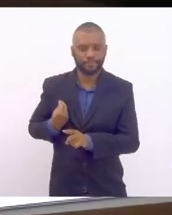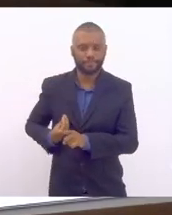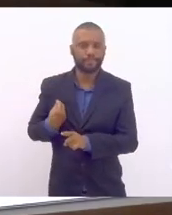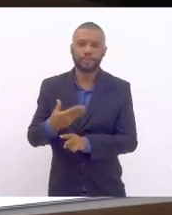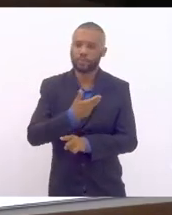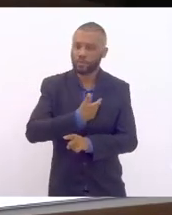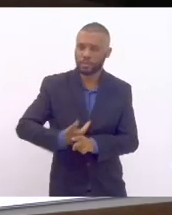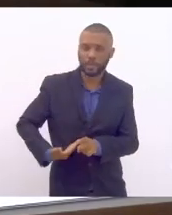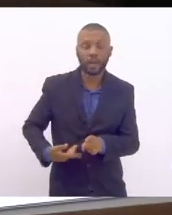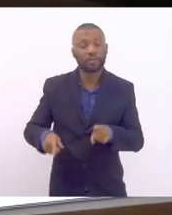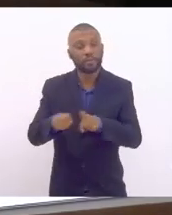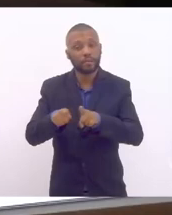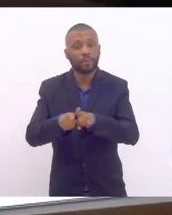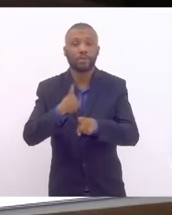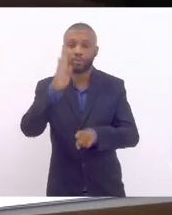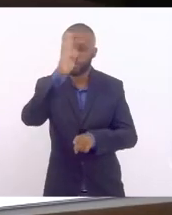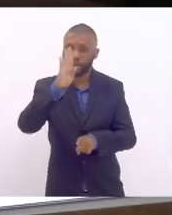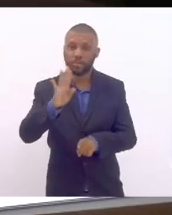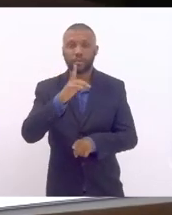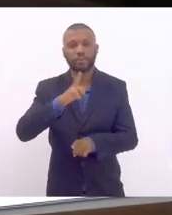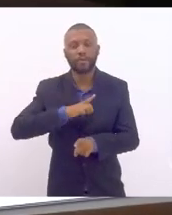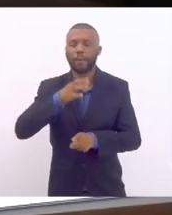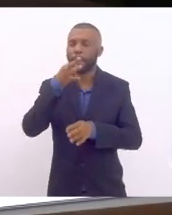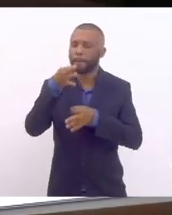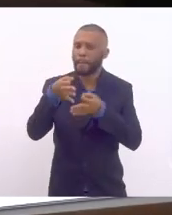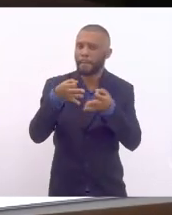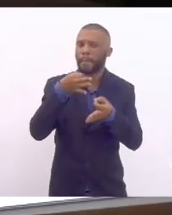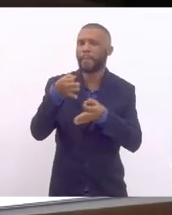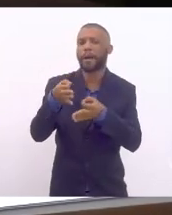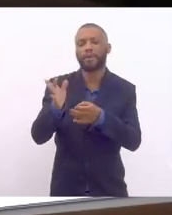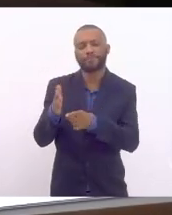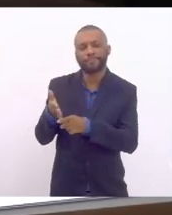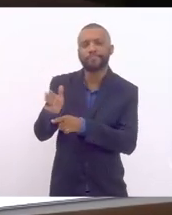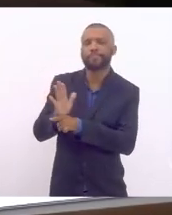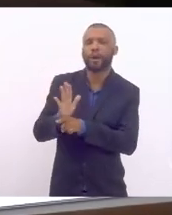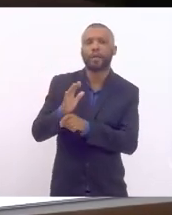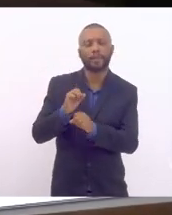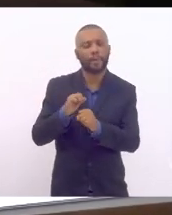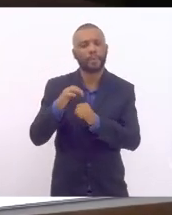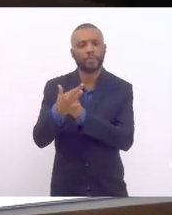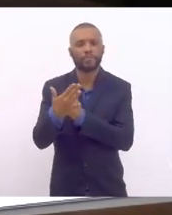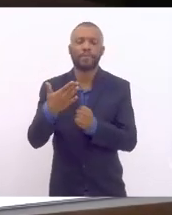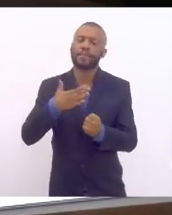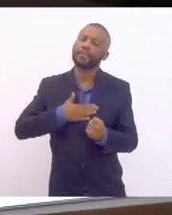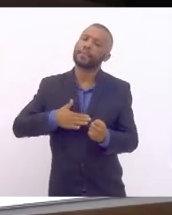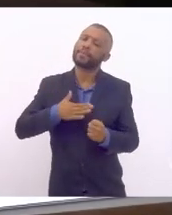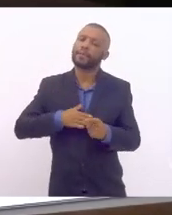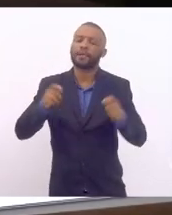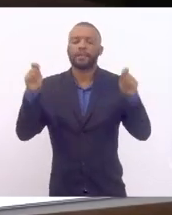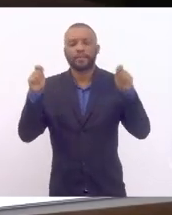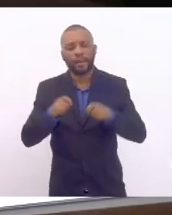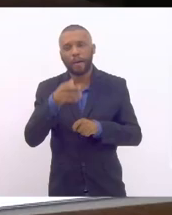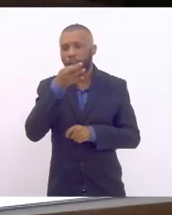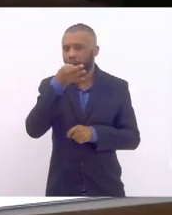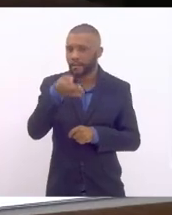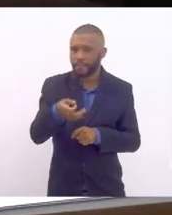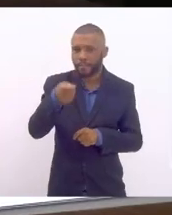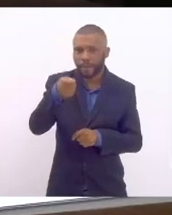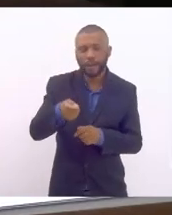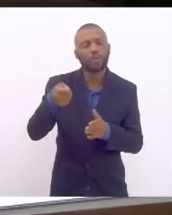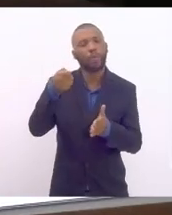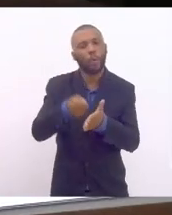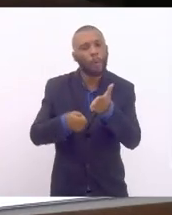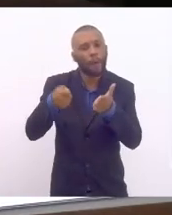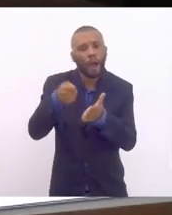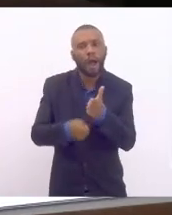estado nosso país e tivemos uma participação na academia que podemos tranquilamente afirmar que foi decisiva no combate à ela né